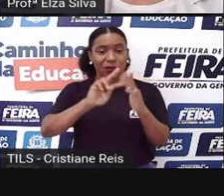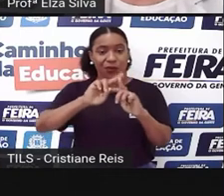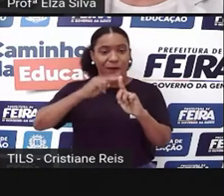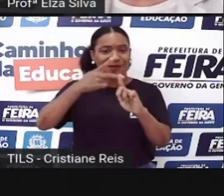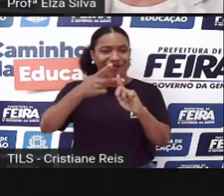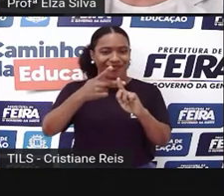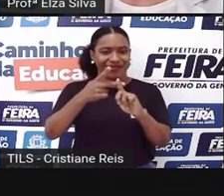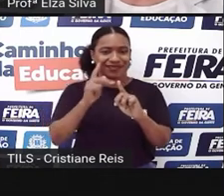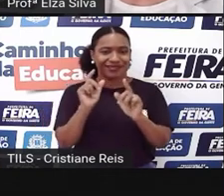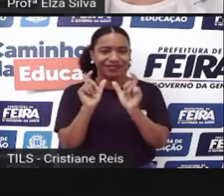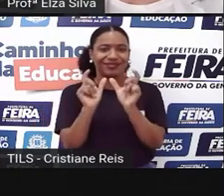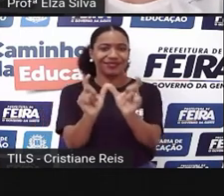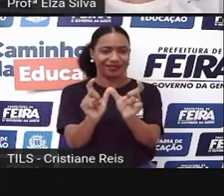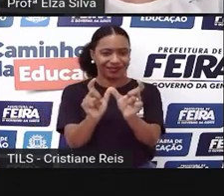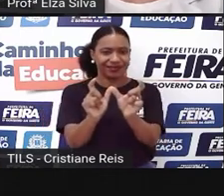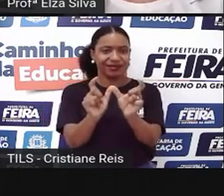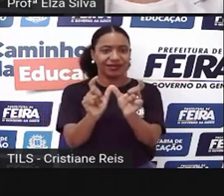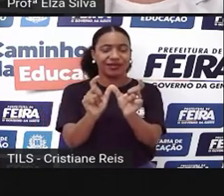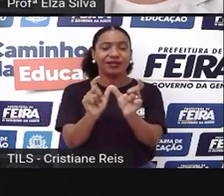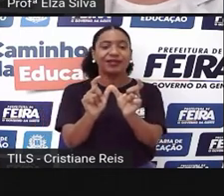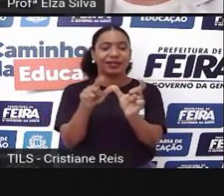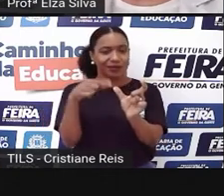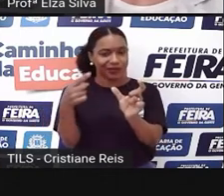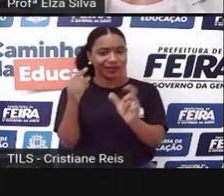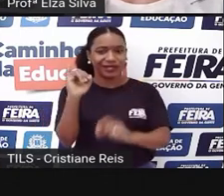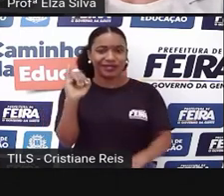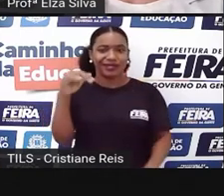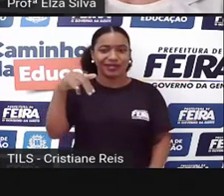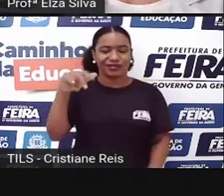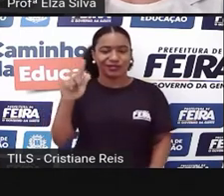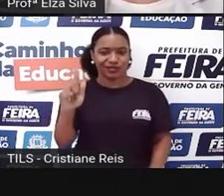run. Observe como ele é escrito.